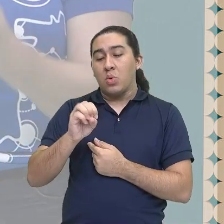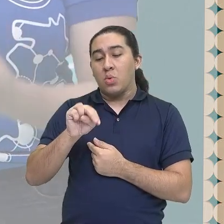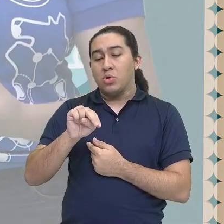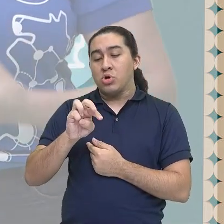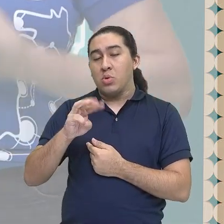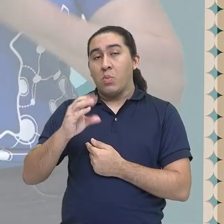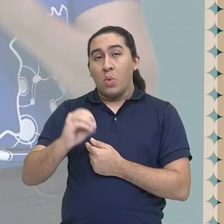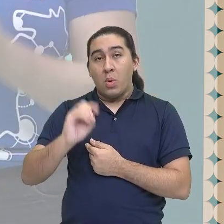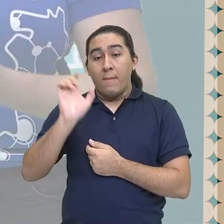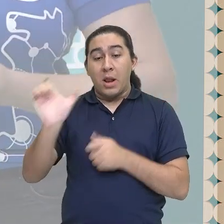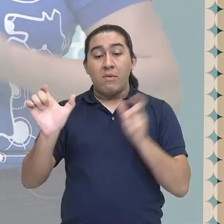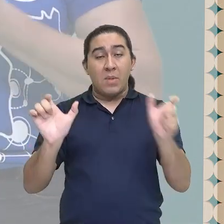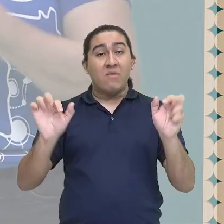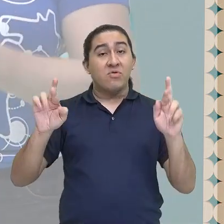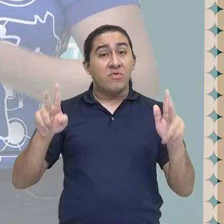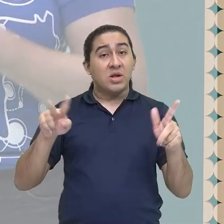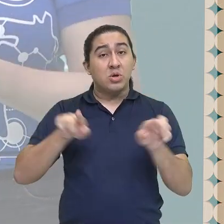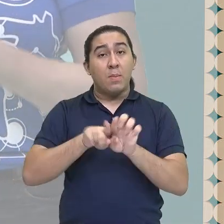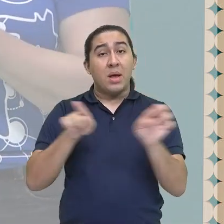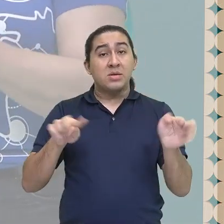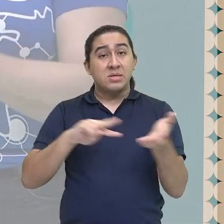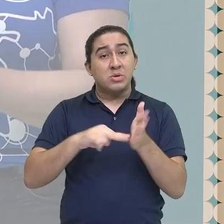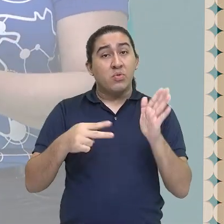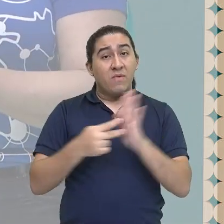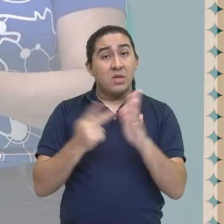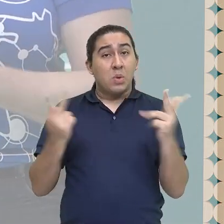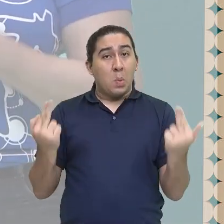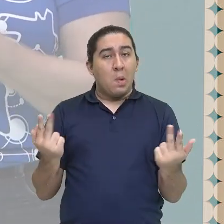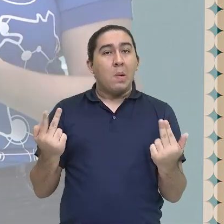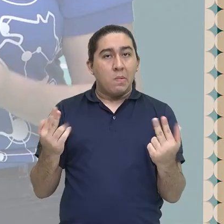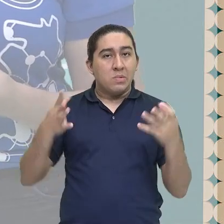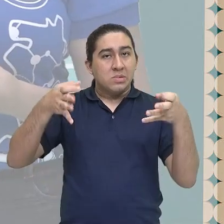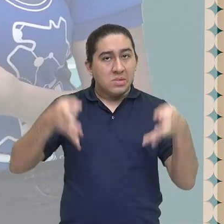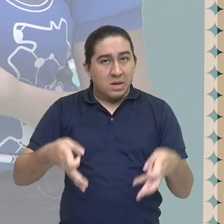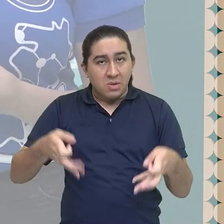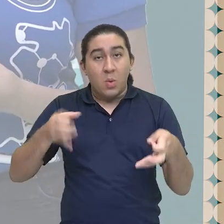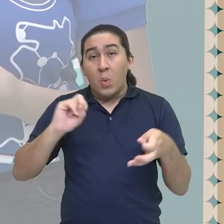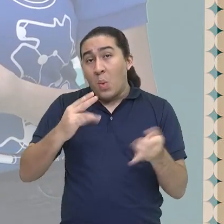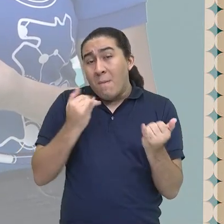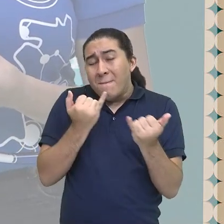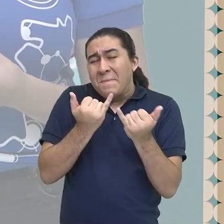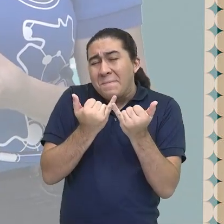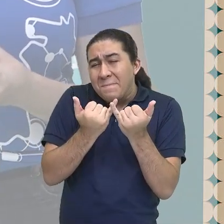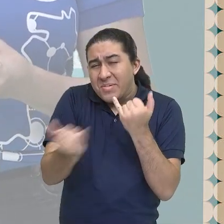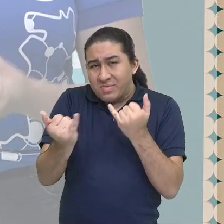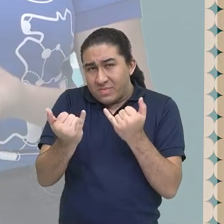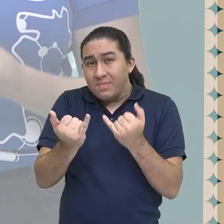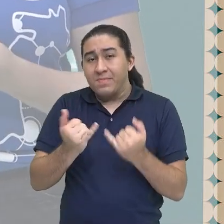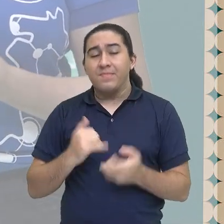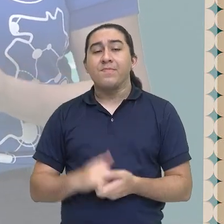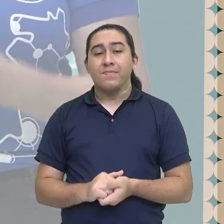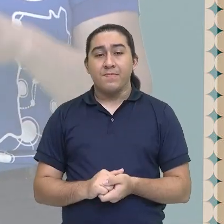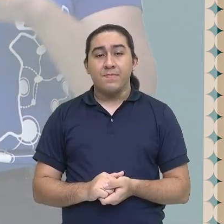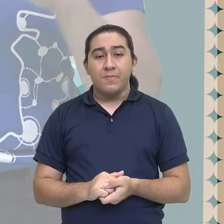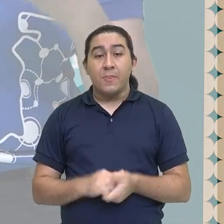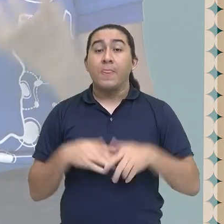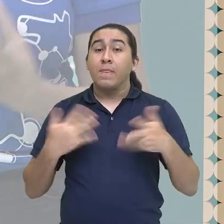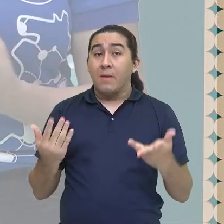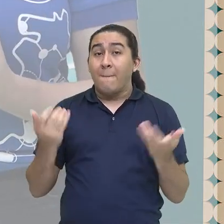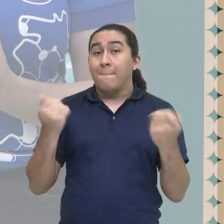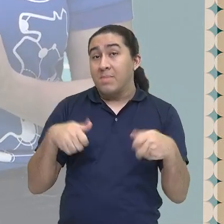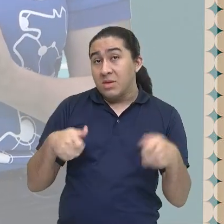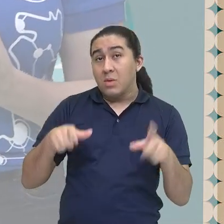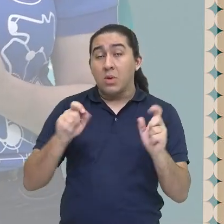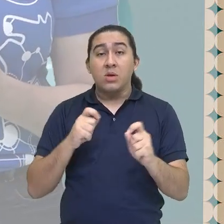diferentes, mas com o mesmo sentido, o mesmo significado, ou bem semelhante. Então, vale a pena fazer